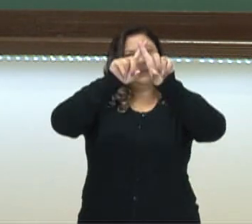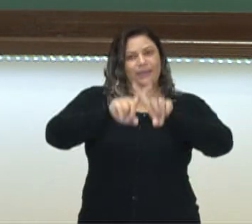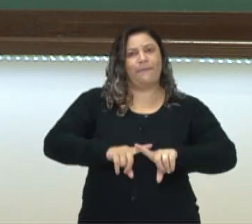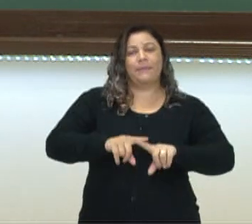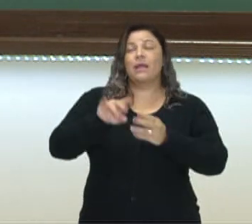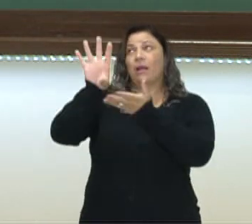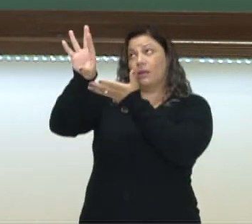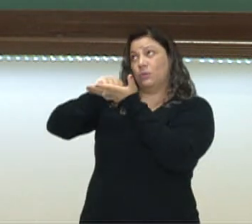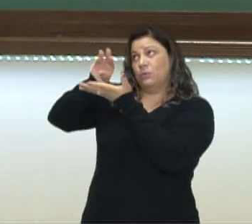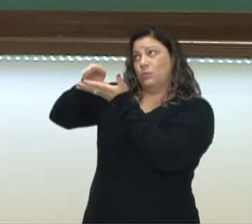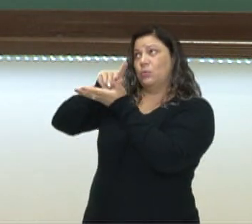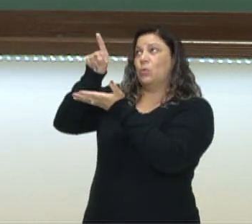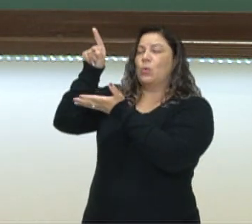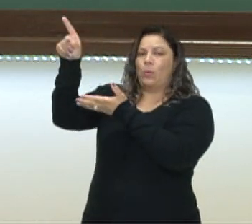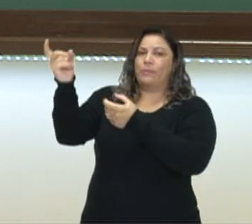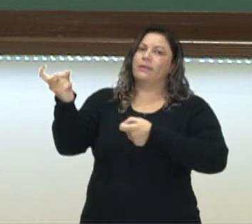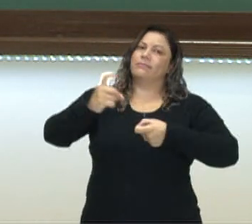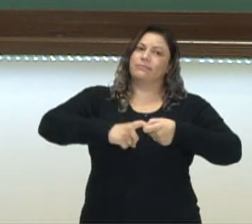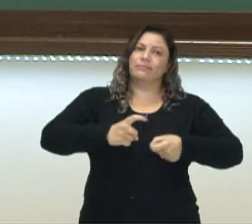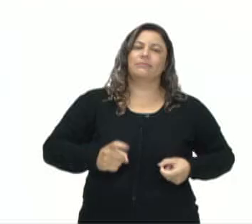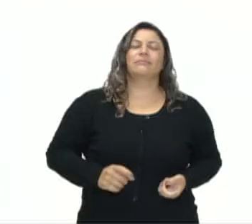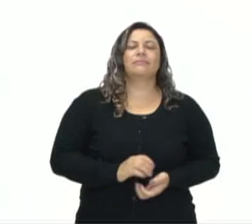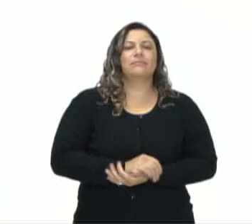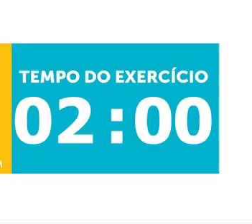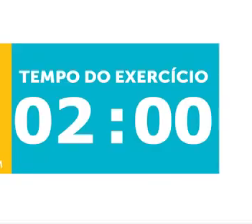vocês copiarem e a gente já volta.